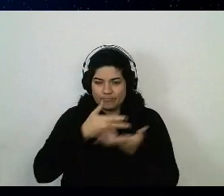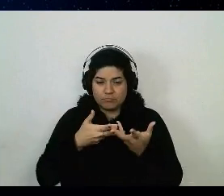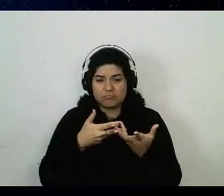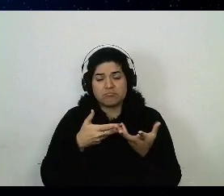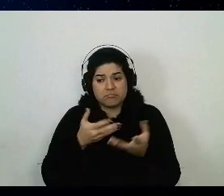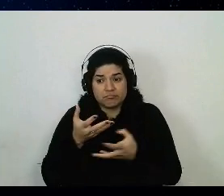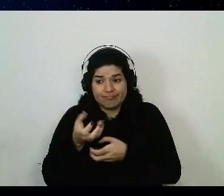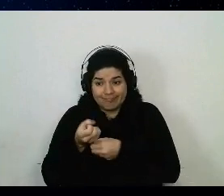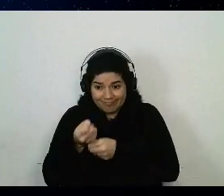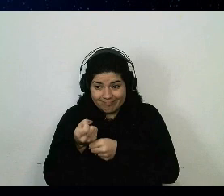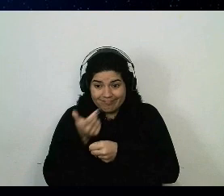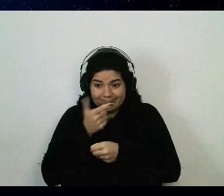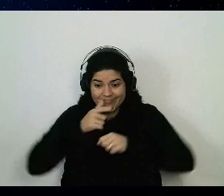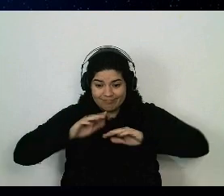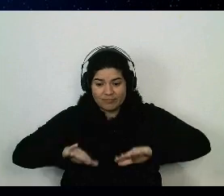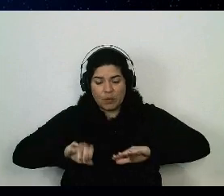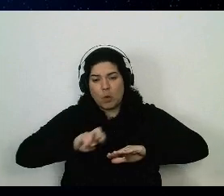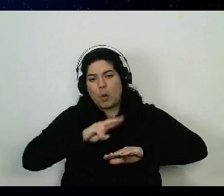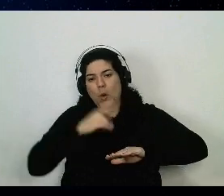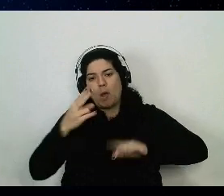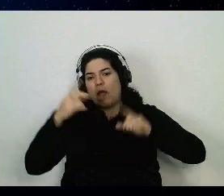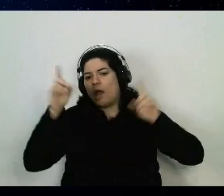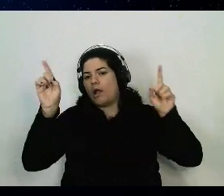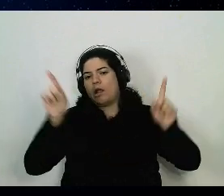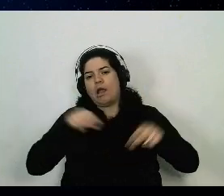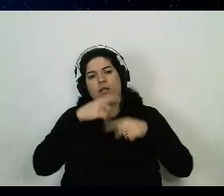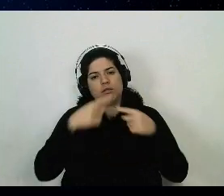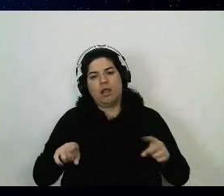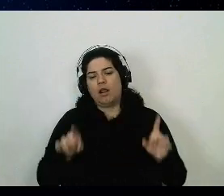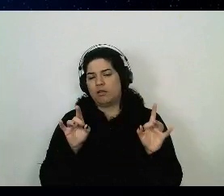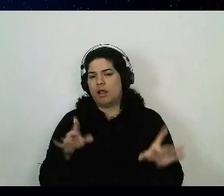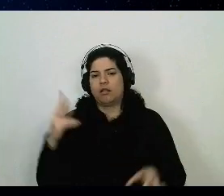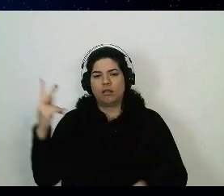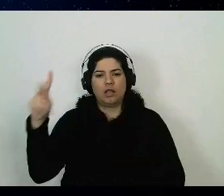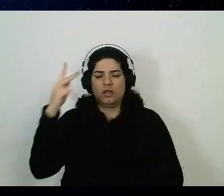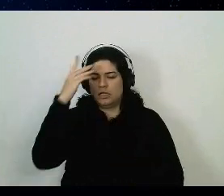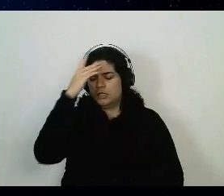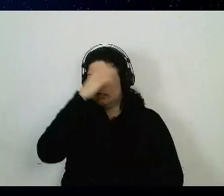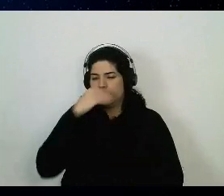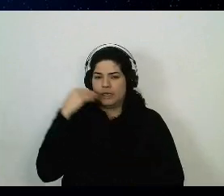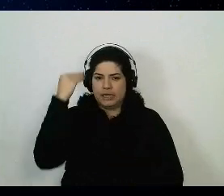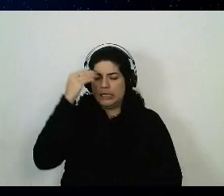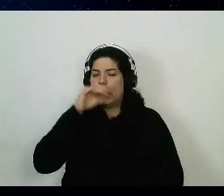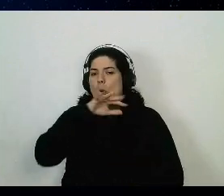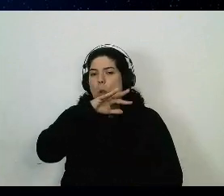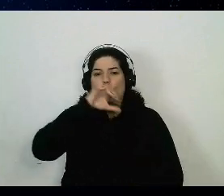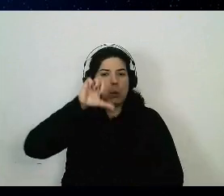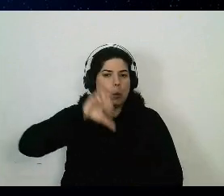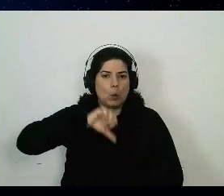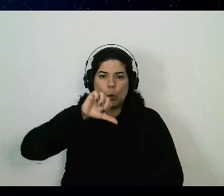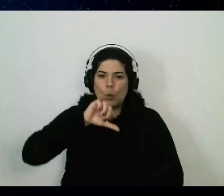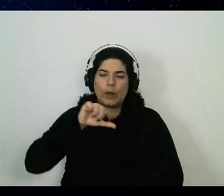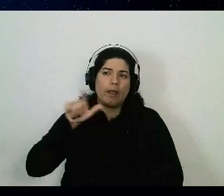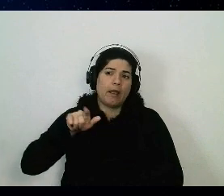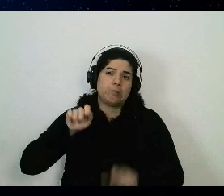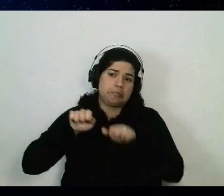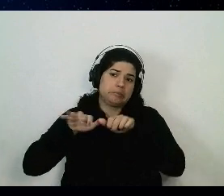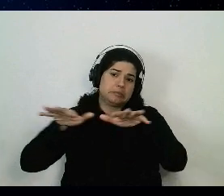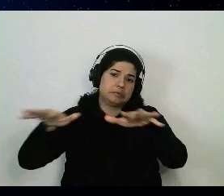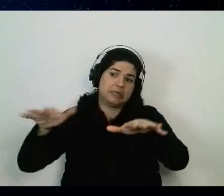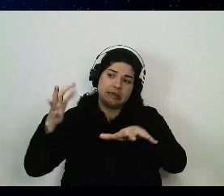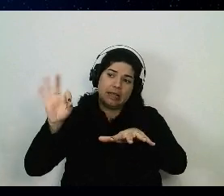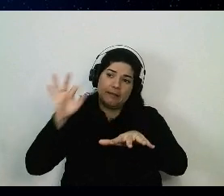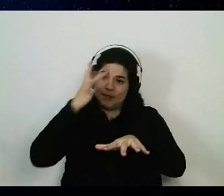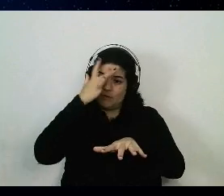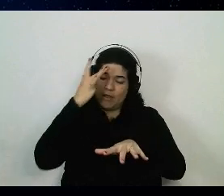que é churn. Né? Ou ele cancela de vez. A experiência dele foi negativa e ele simplesmente propaga para mais 10 pessoas que a